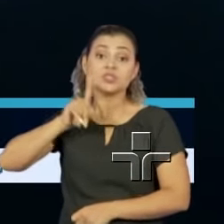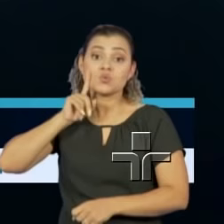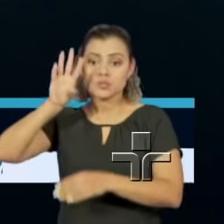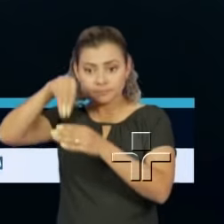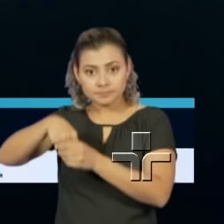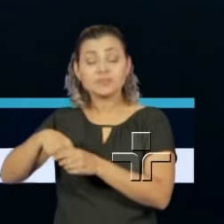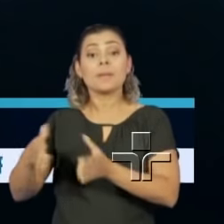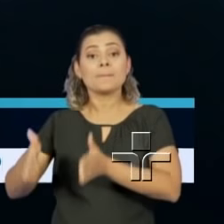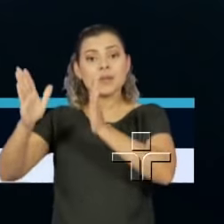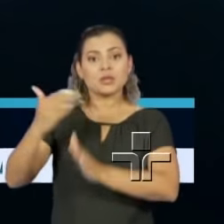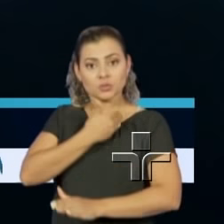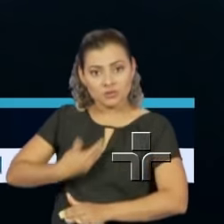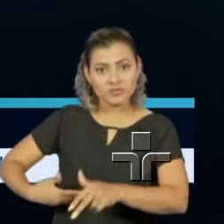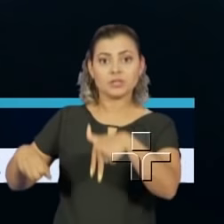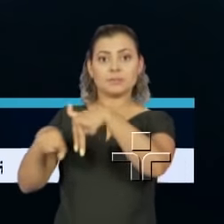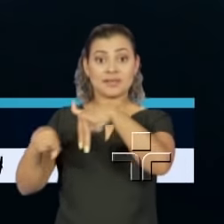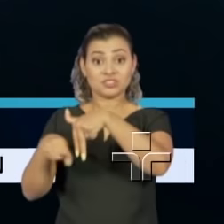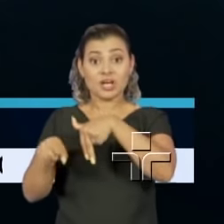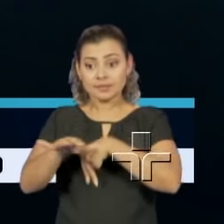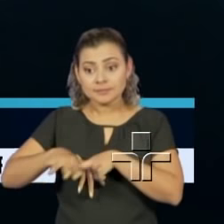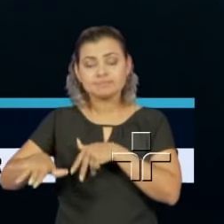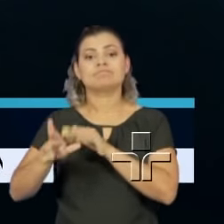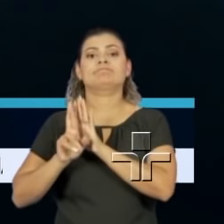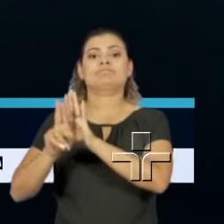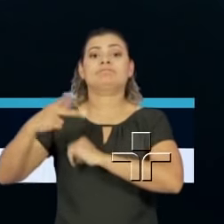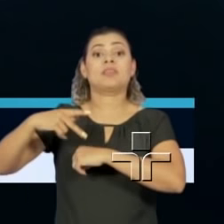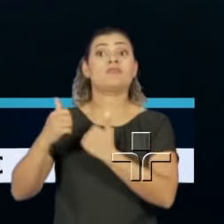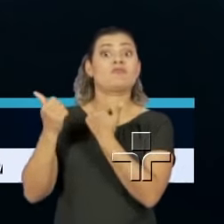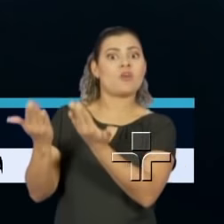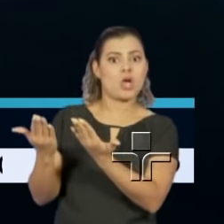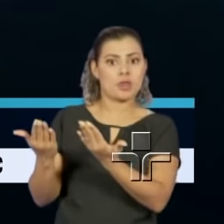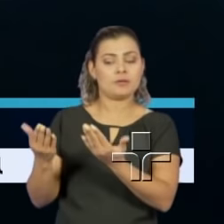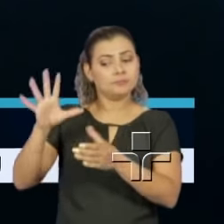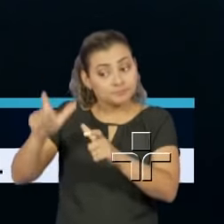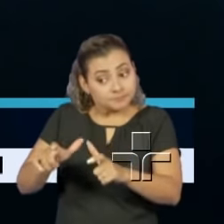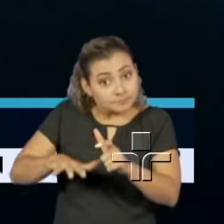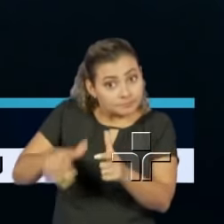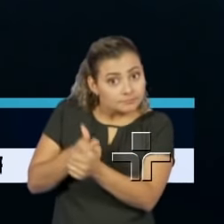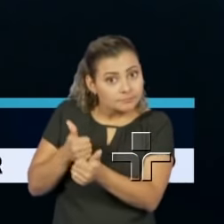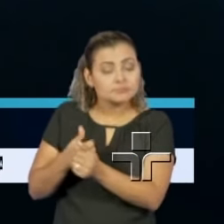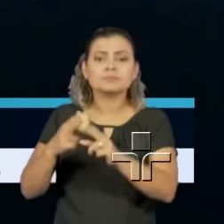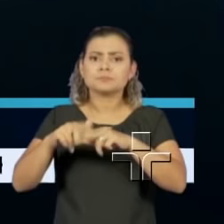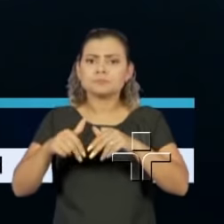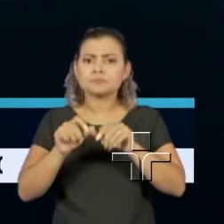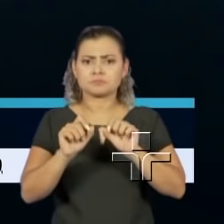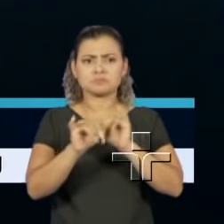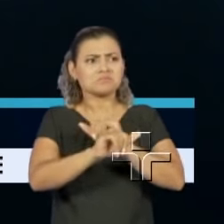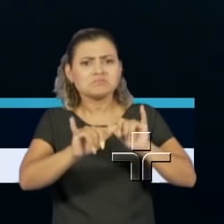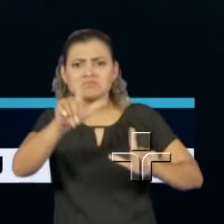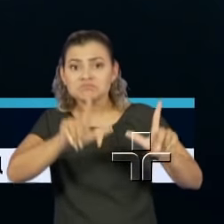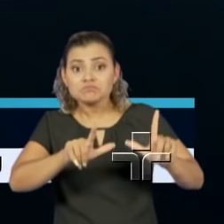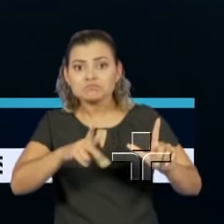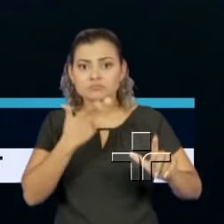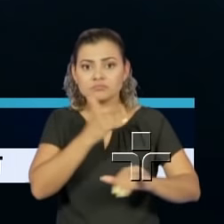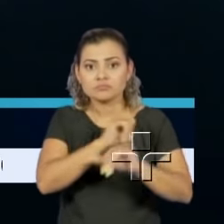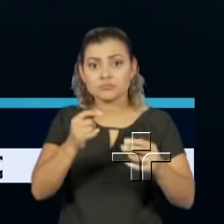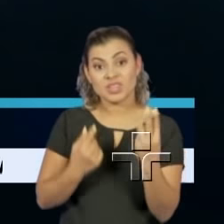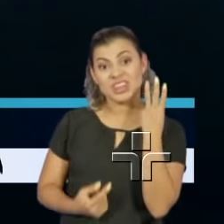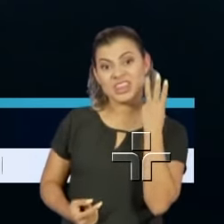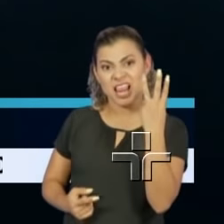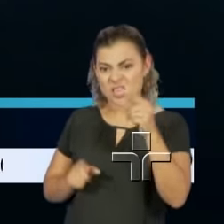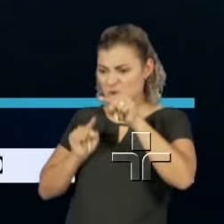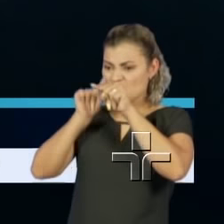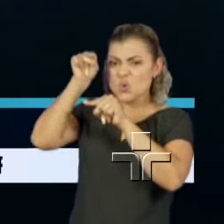do governo, as embaixadas e representações estrangeiras. De acordo com a agência de notícias Reuters, os 3 foguetes